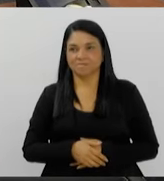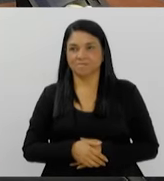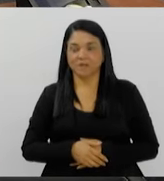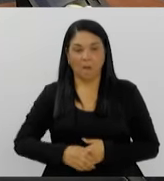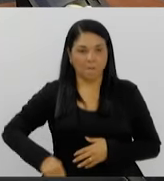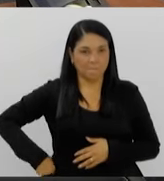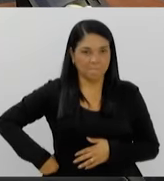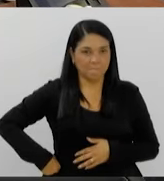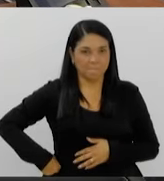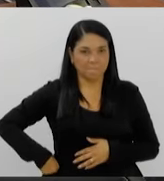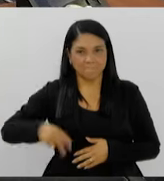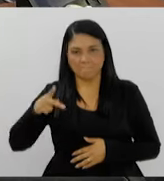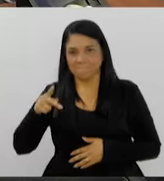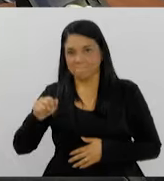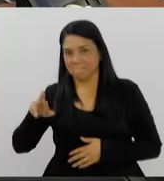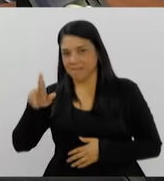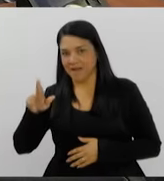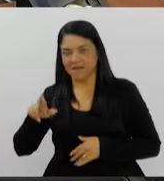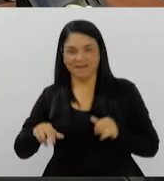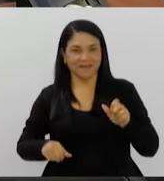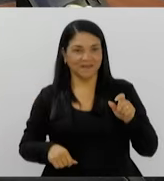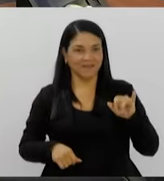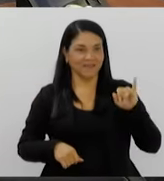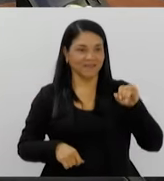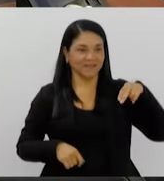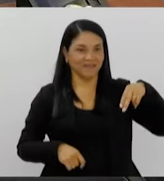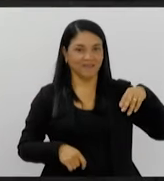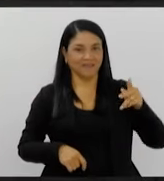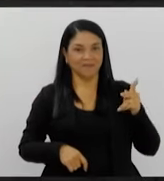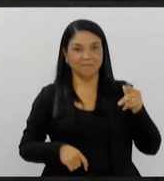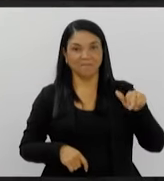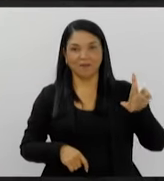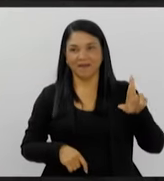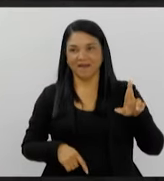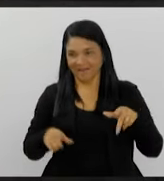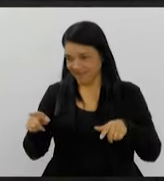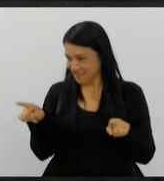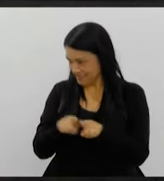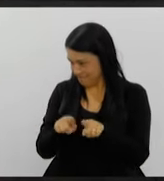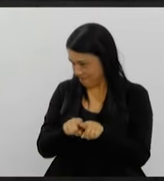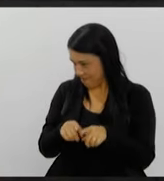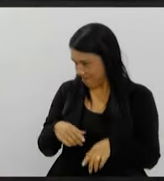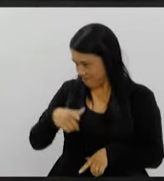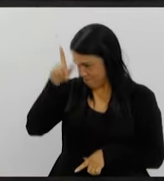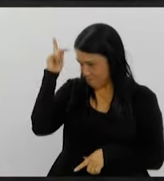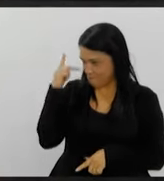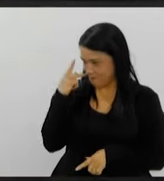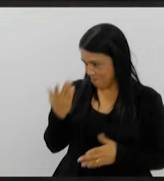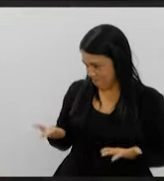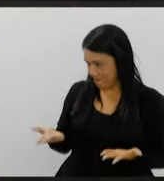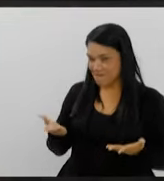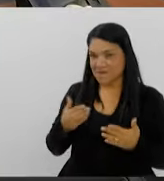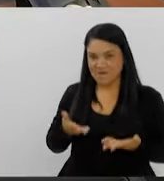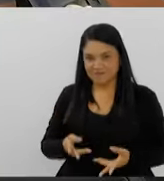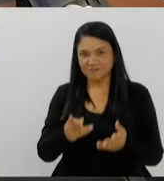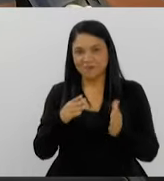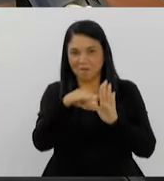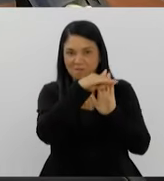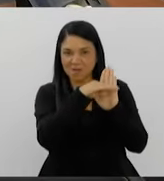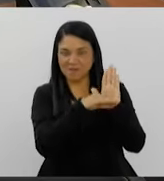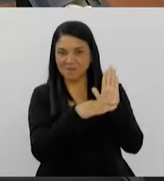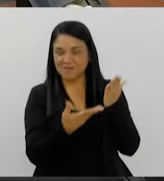íp aí por favor nós precisamos seguir a pauta tir para tá vendo Lu tira um par aí porque a gente tem que seguir a pauta